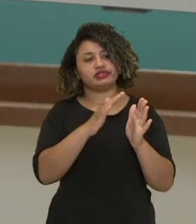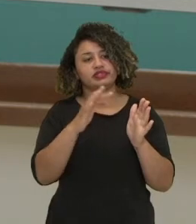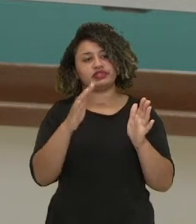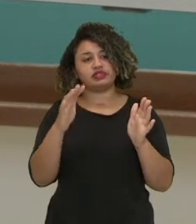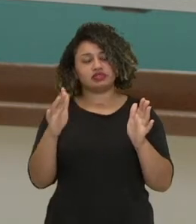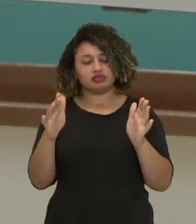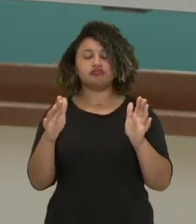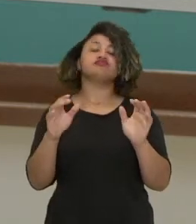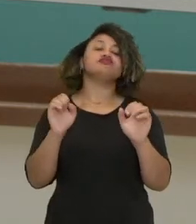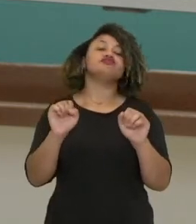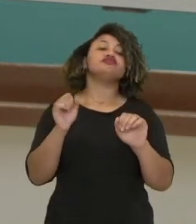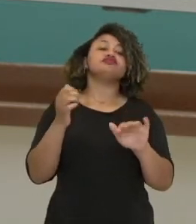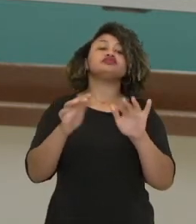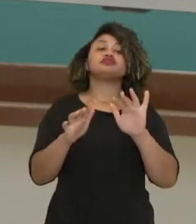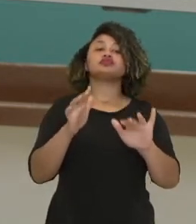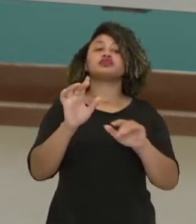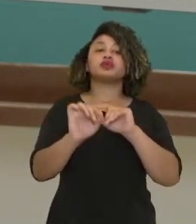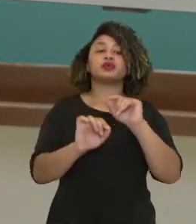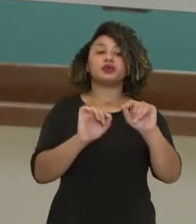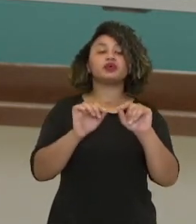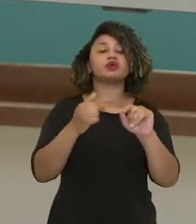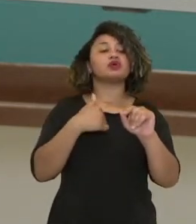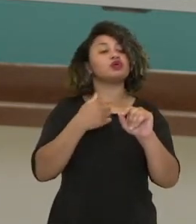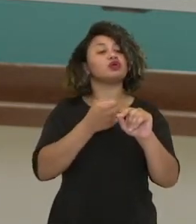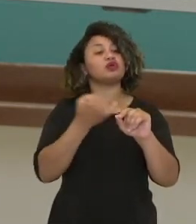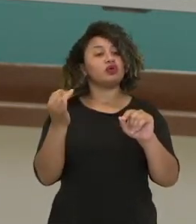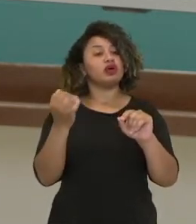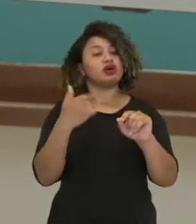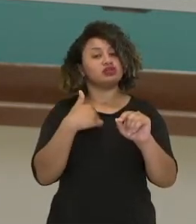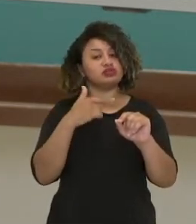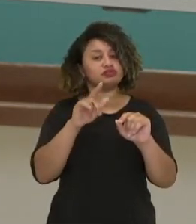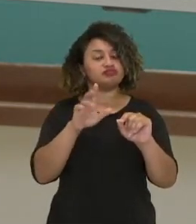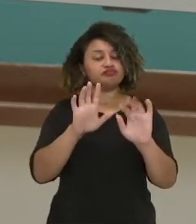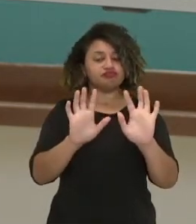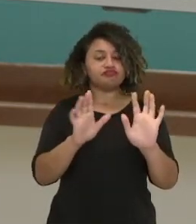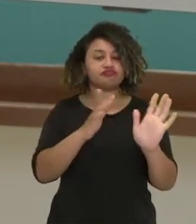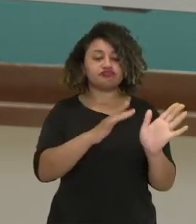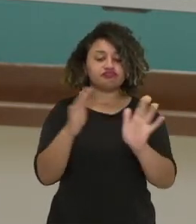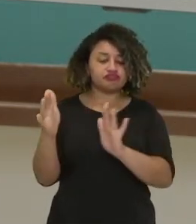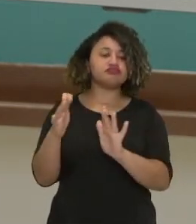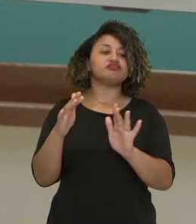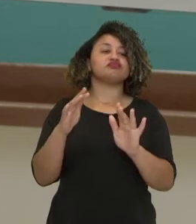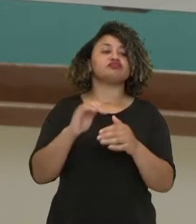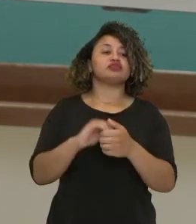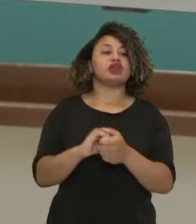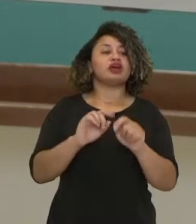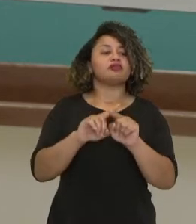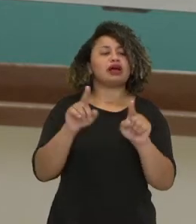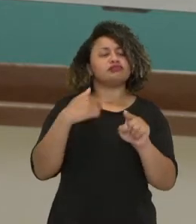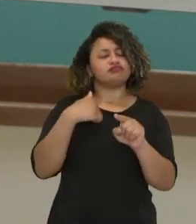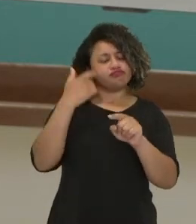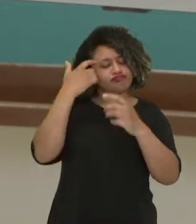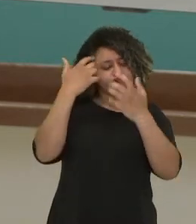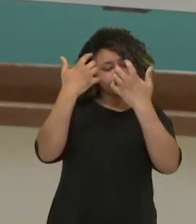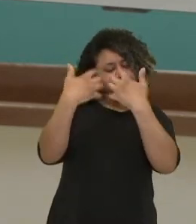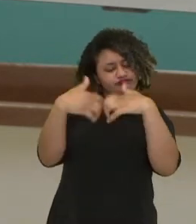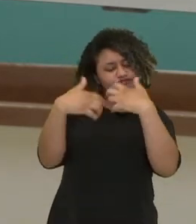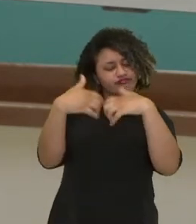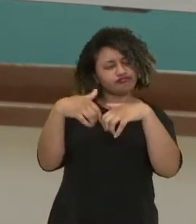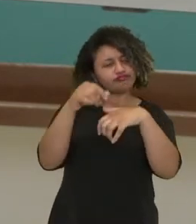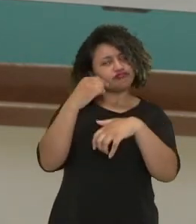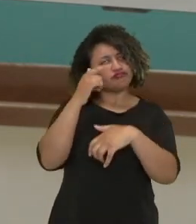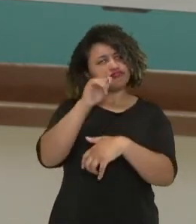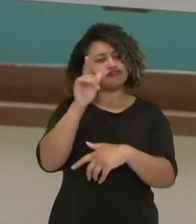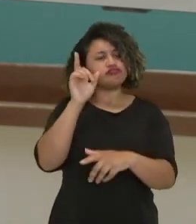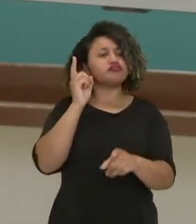em função de A1, A1 mais 3R. Se a gente pensar um pouquinho sobre isso, rapidamente